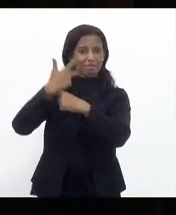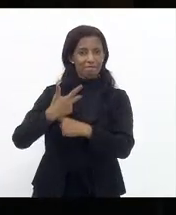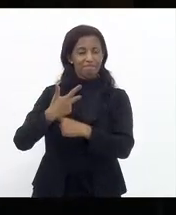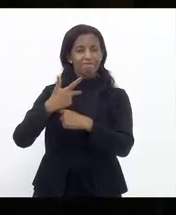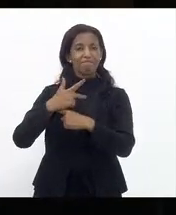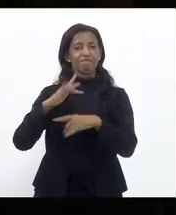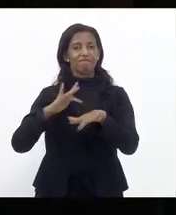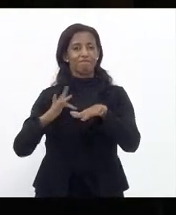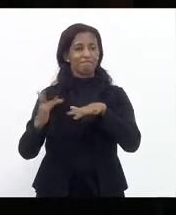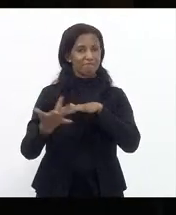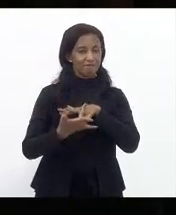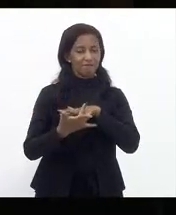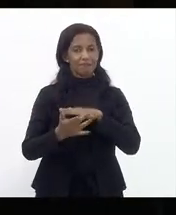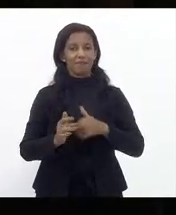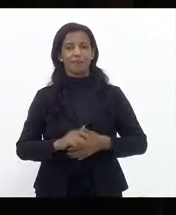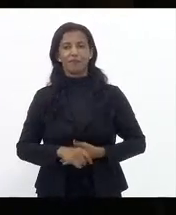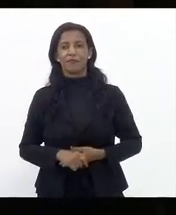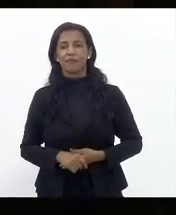redes sociais.